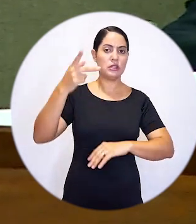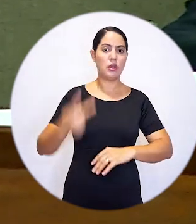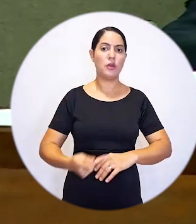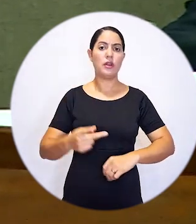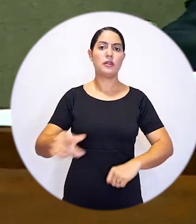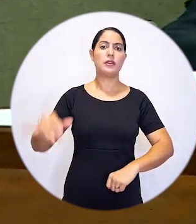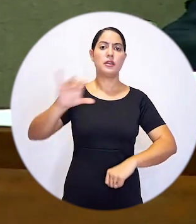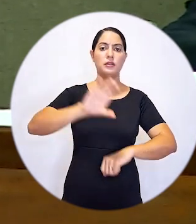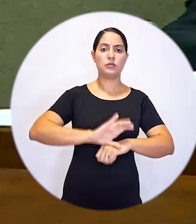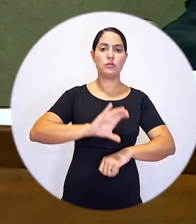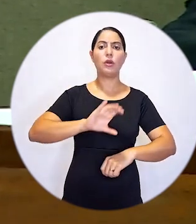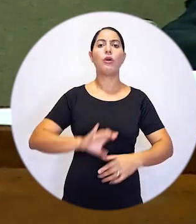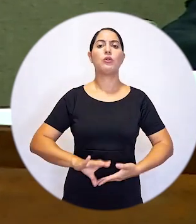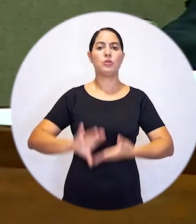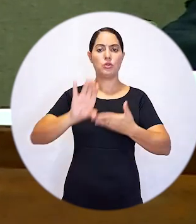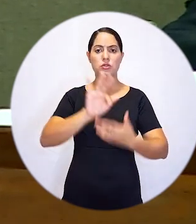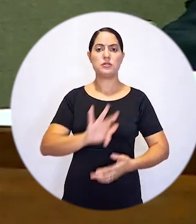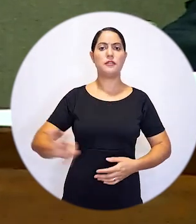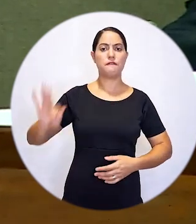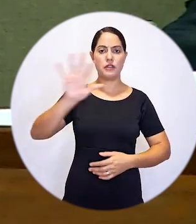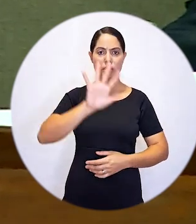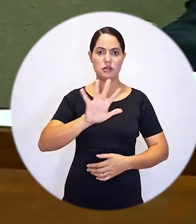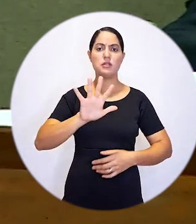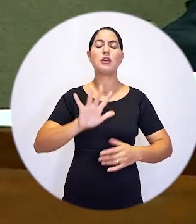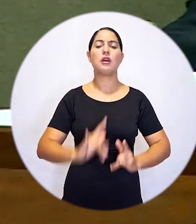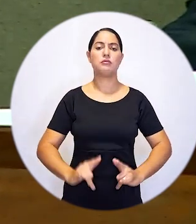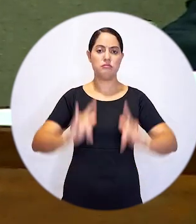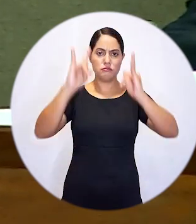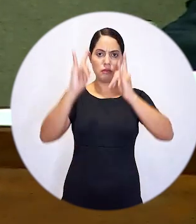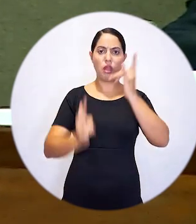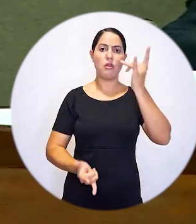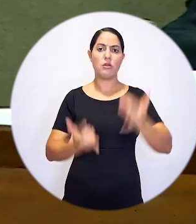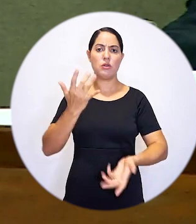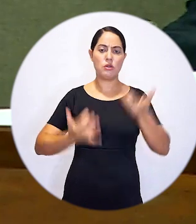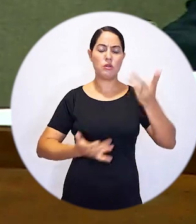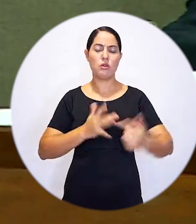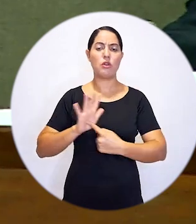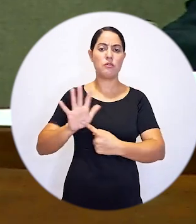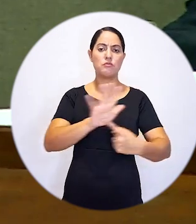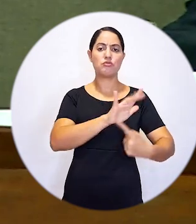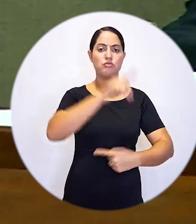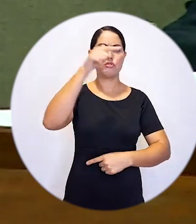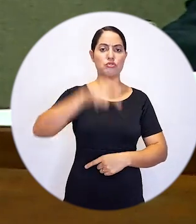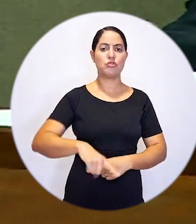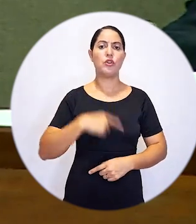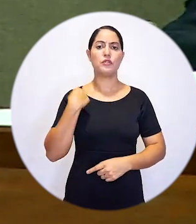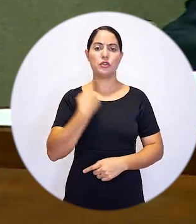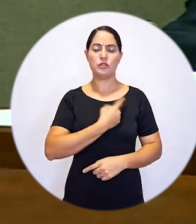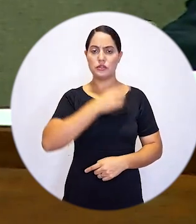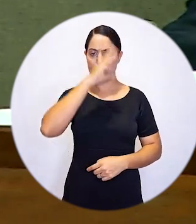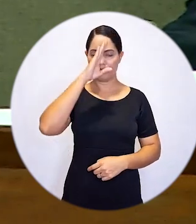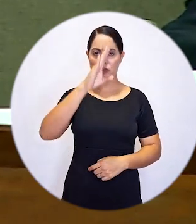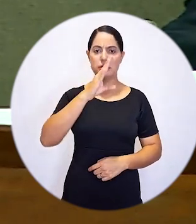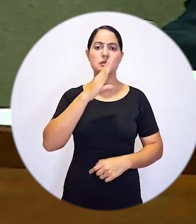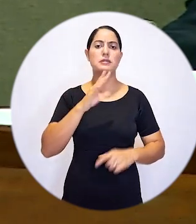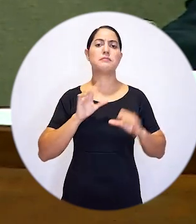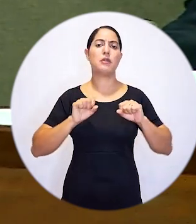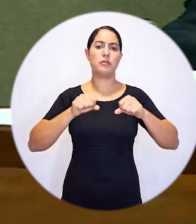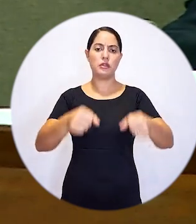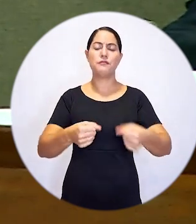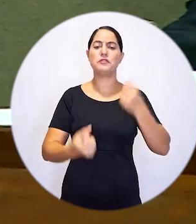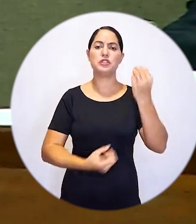no prédio do Conselho Federal mostrou mais uma vez que a união da advocacia é nossa principal arma em favor de nossos